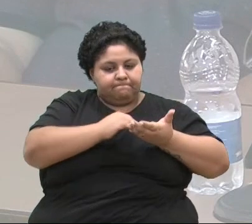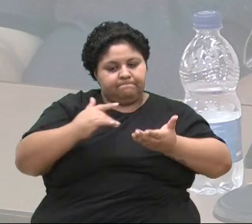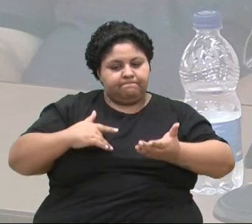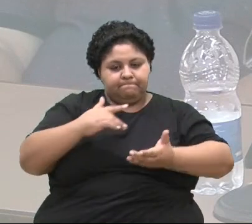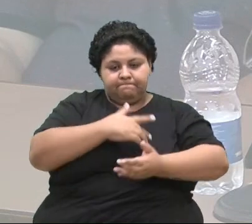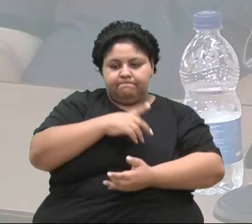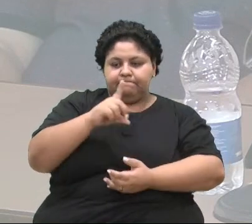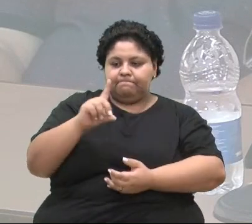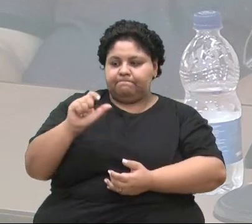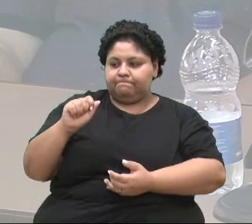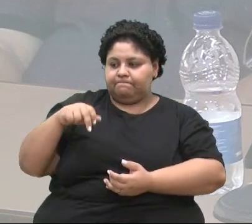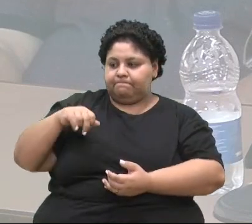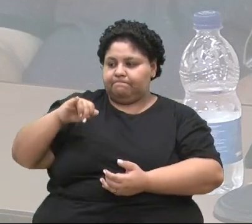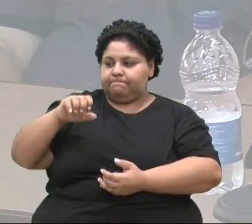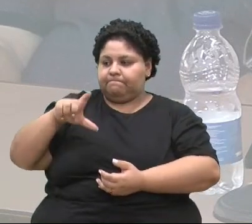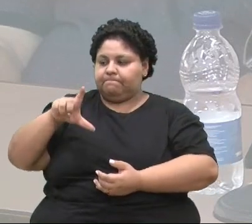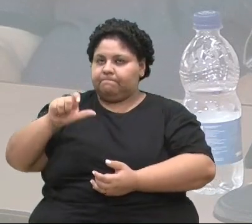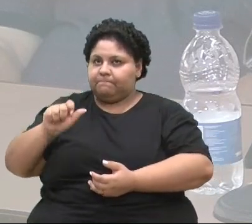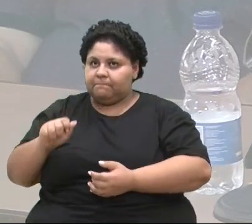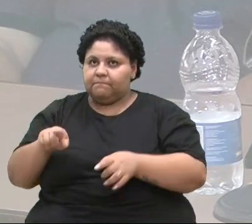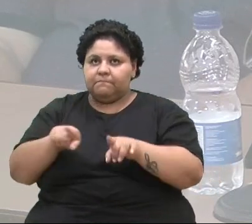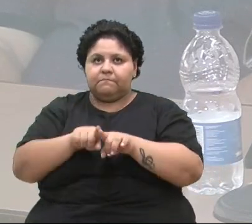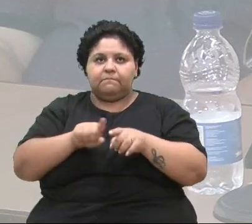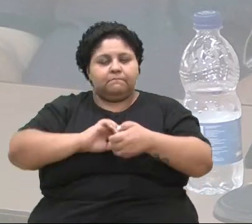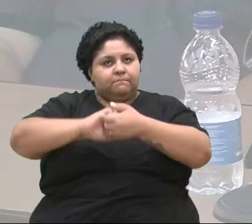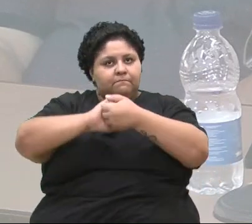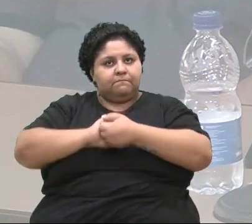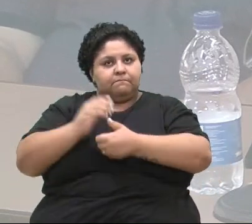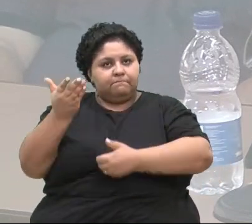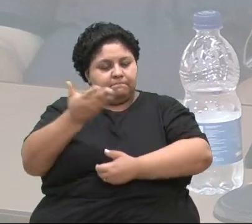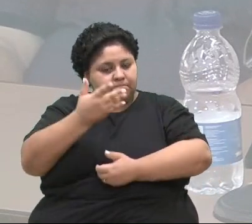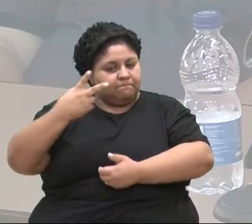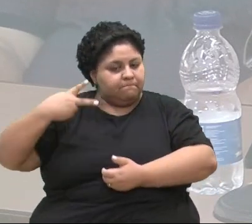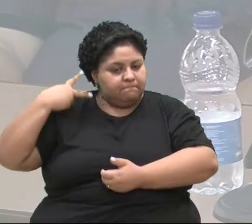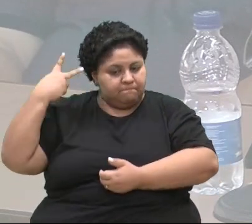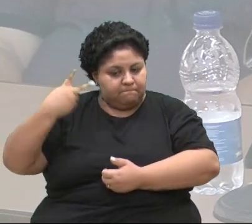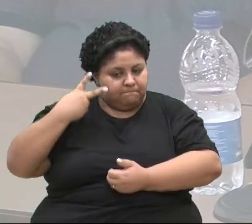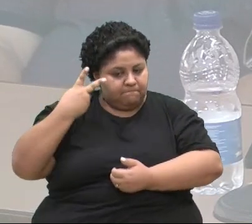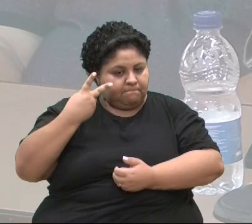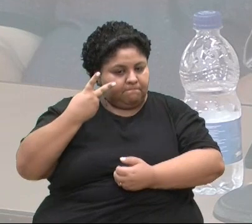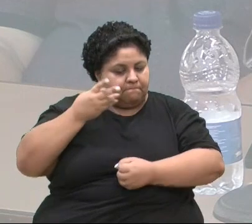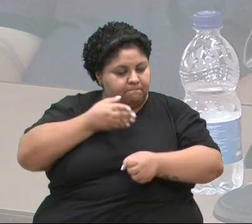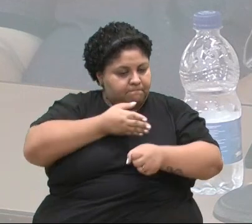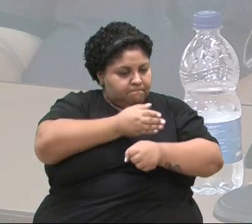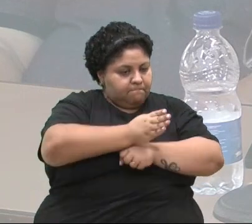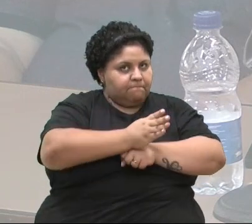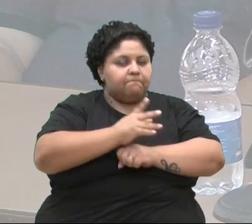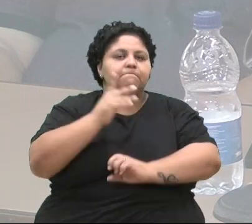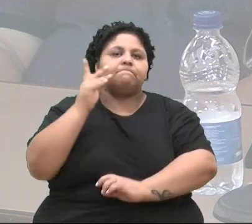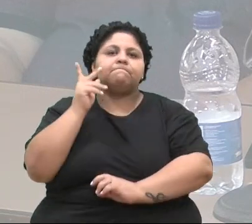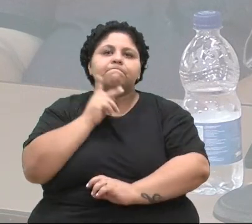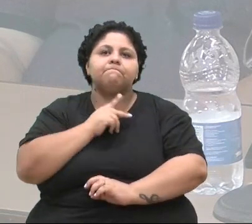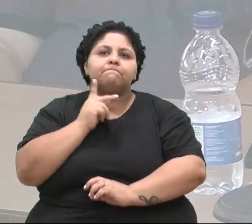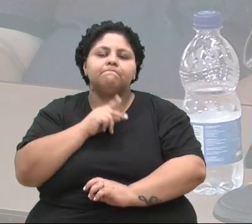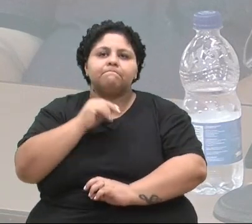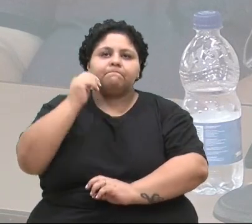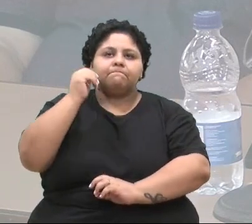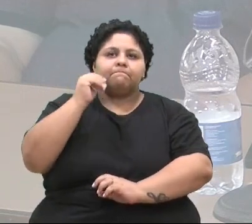Meneguzzi, cumprimentar os colegas vereadores da Comissão de Saúde, o Renato de Oliveira, Adriano